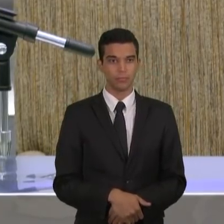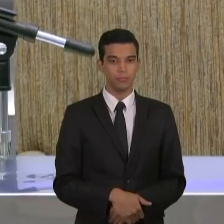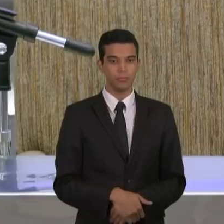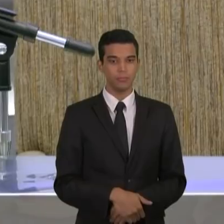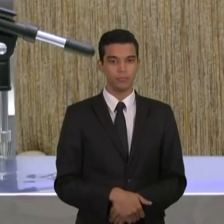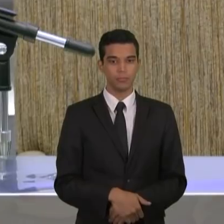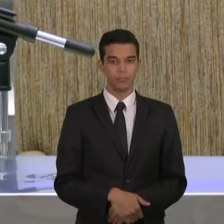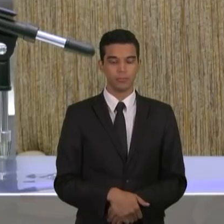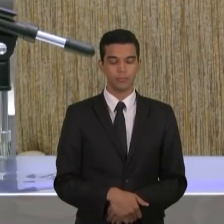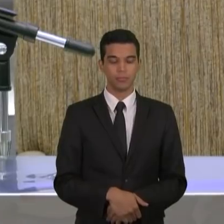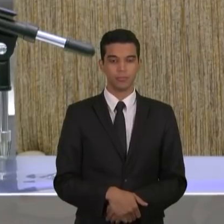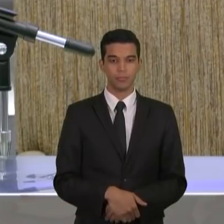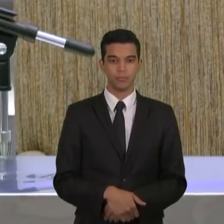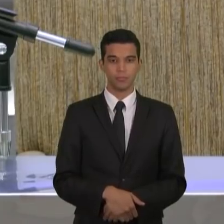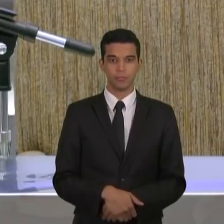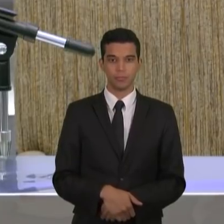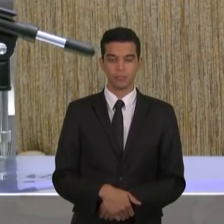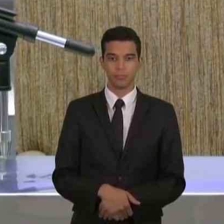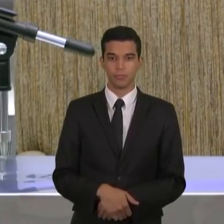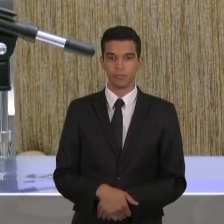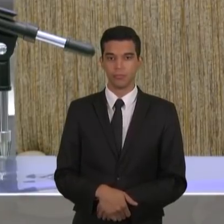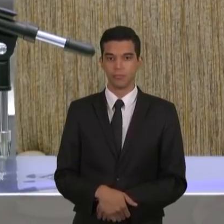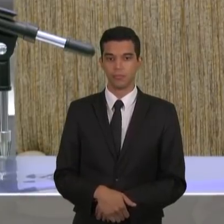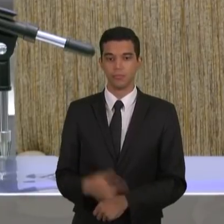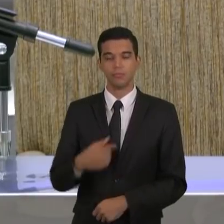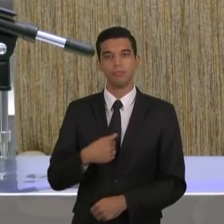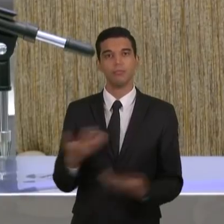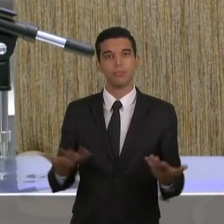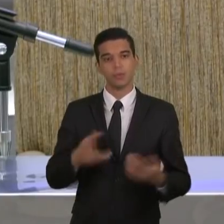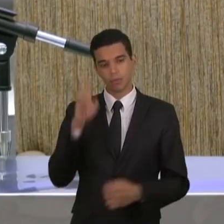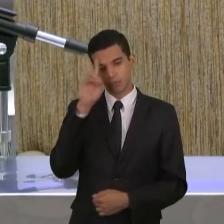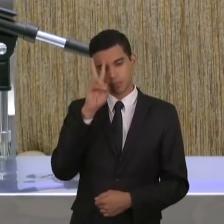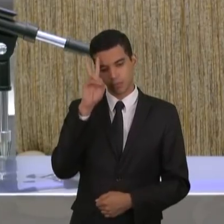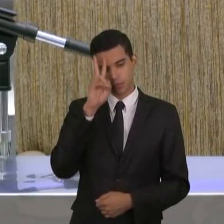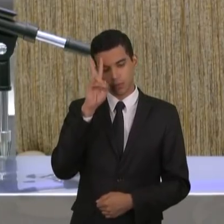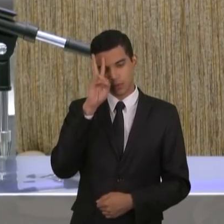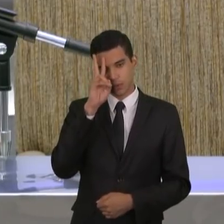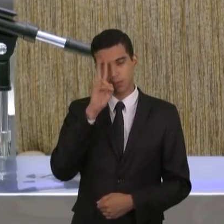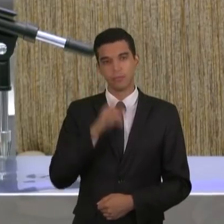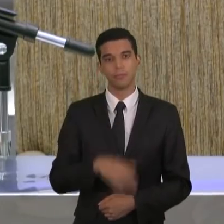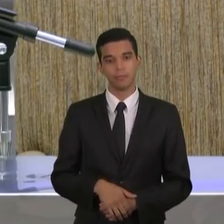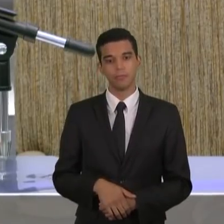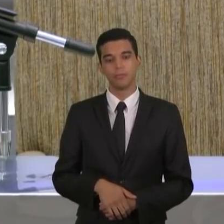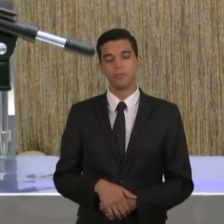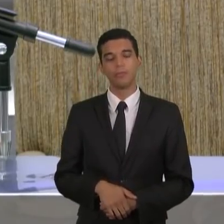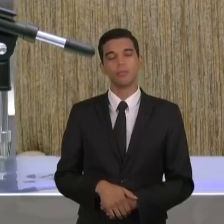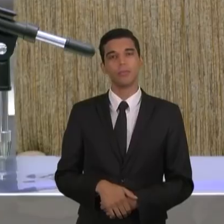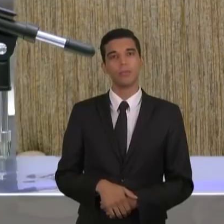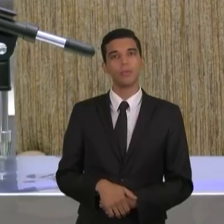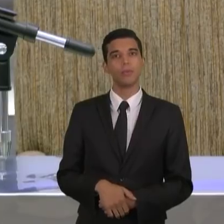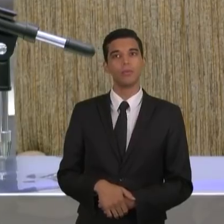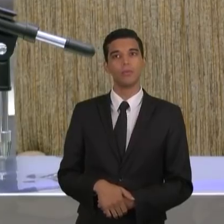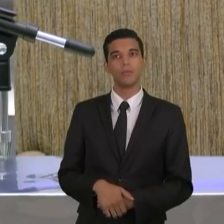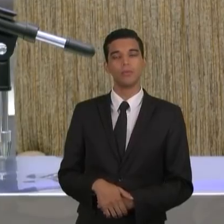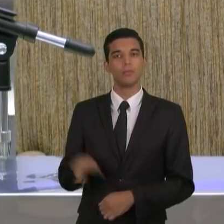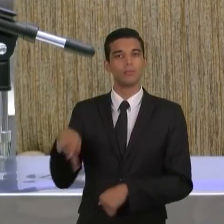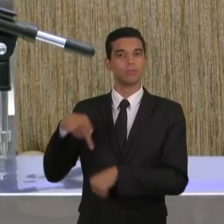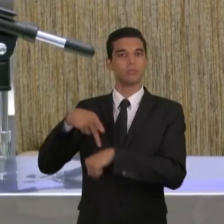e faz-me lembrar Olá neste momento a história do povo hebreu